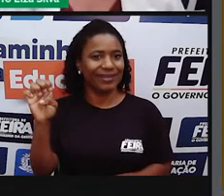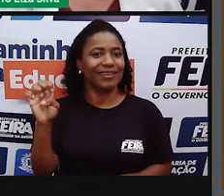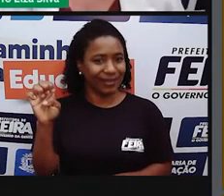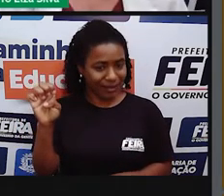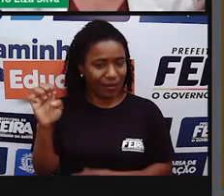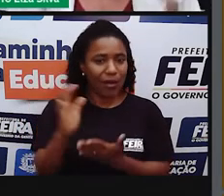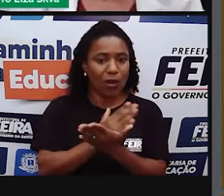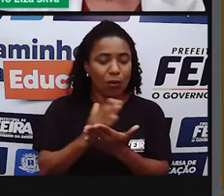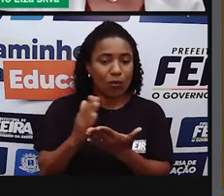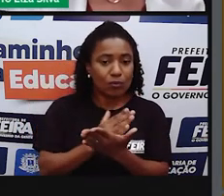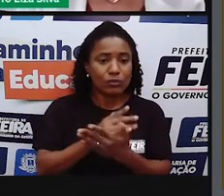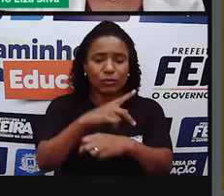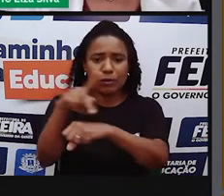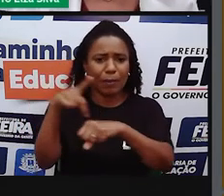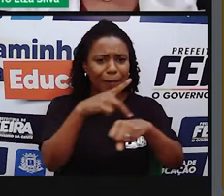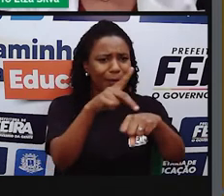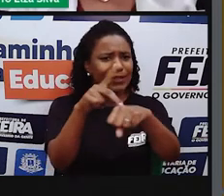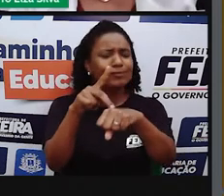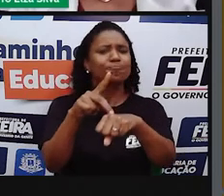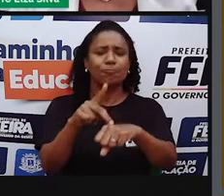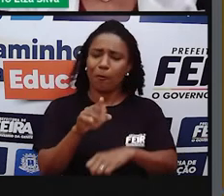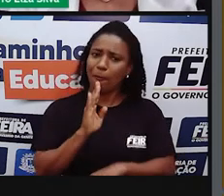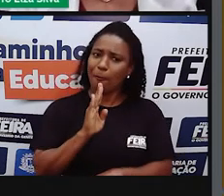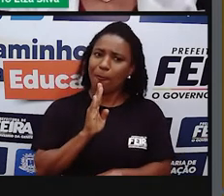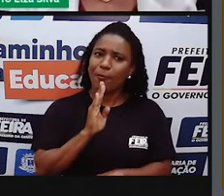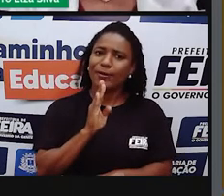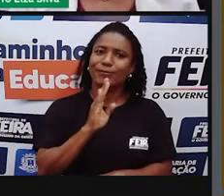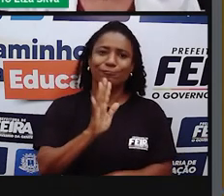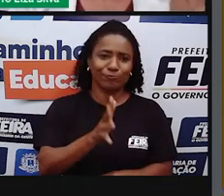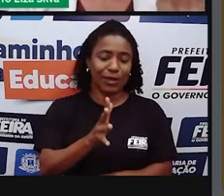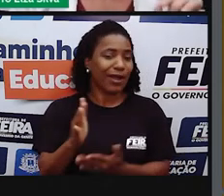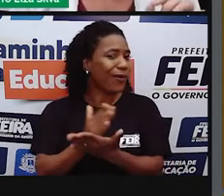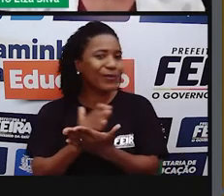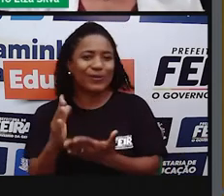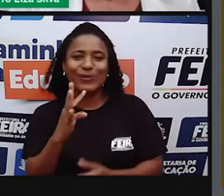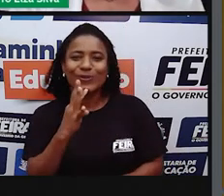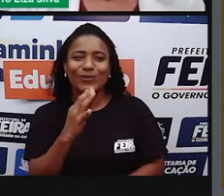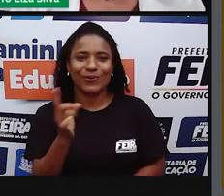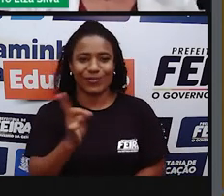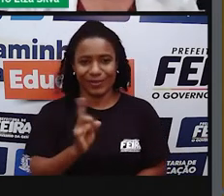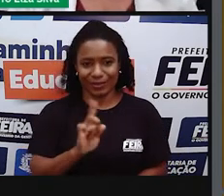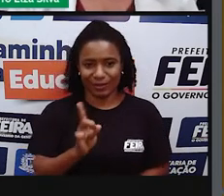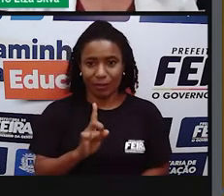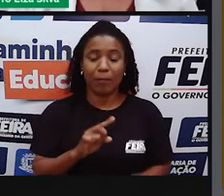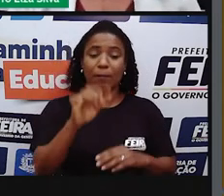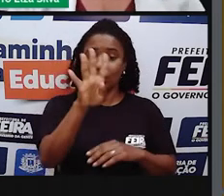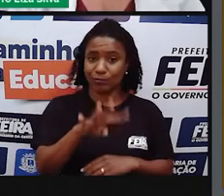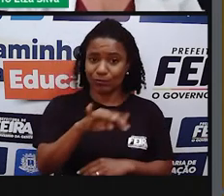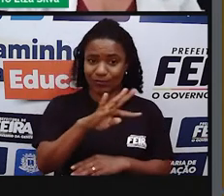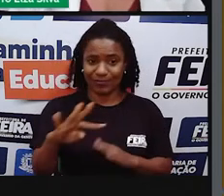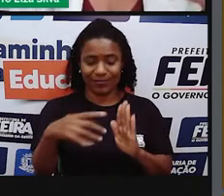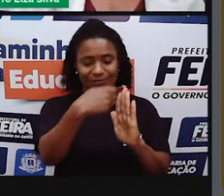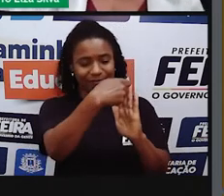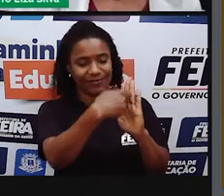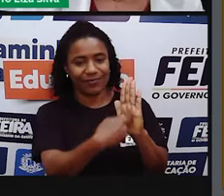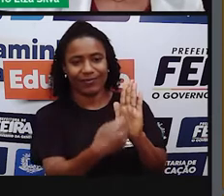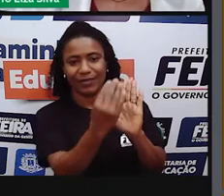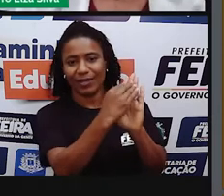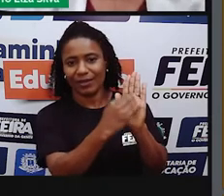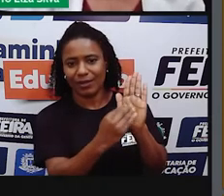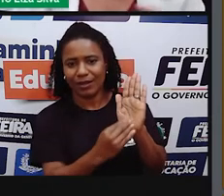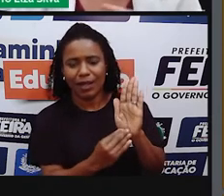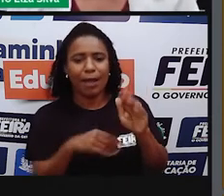falar, mas alguns é novidade, não é? Então faça esse registro aí no seu caderno. Países da